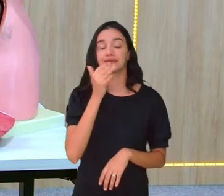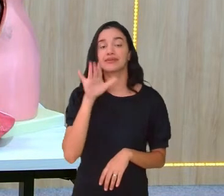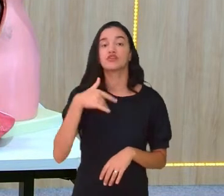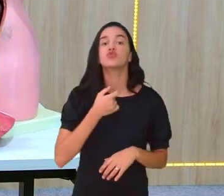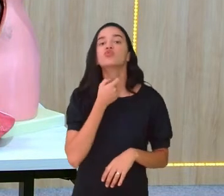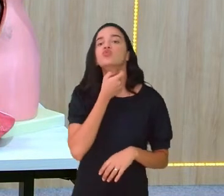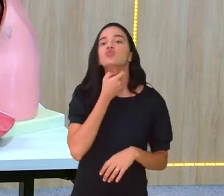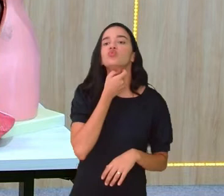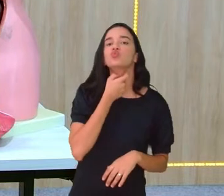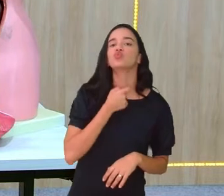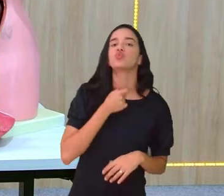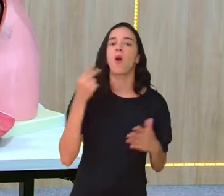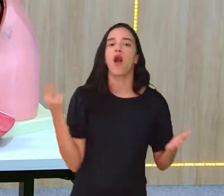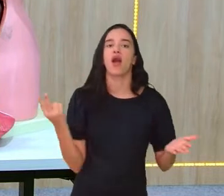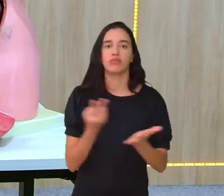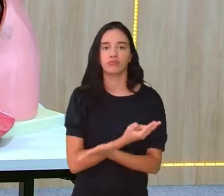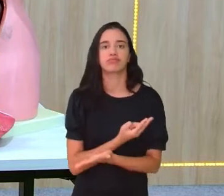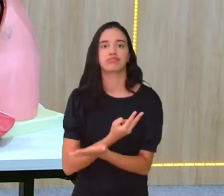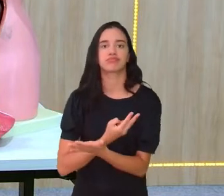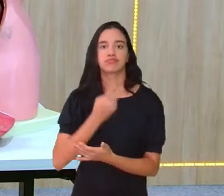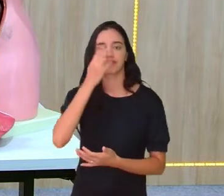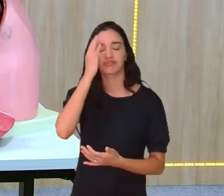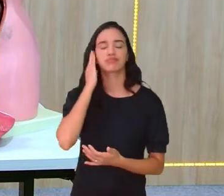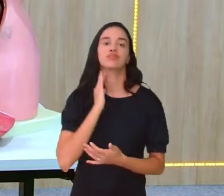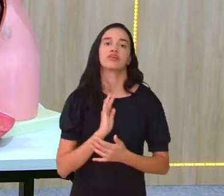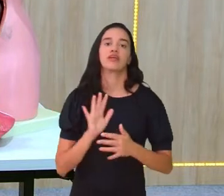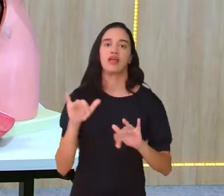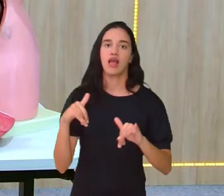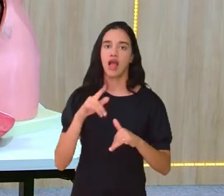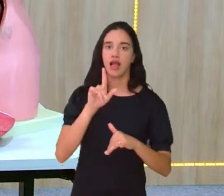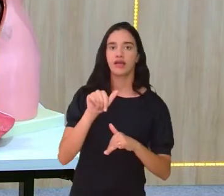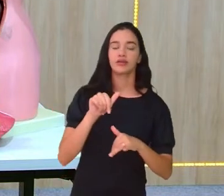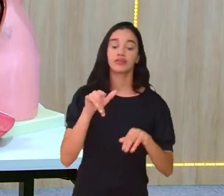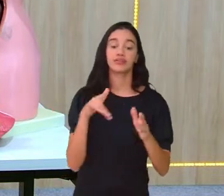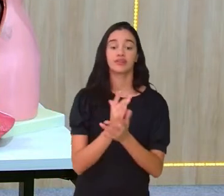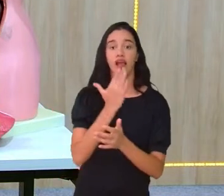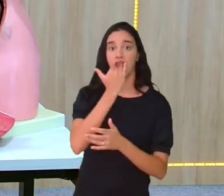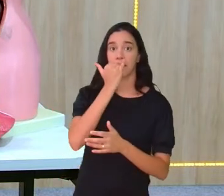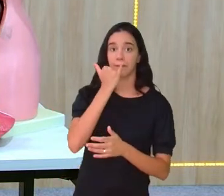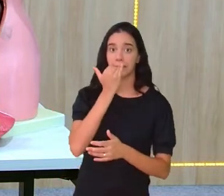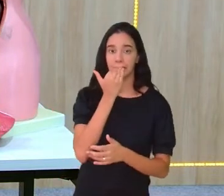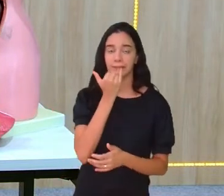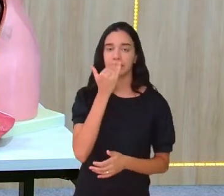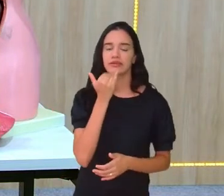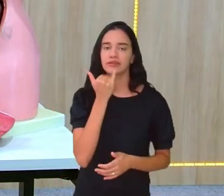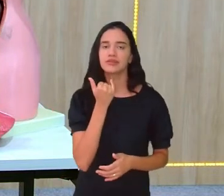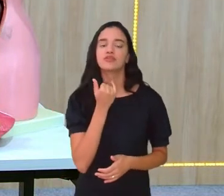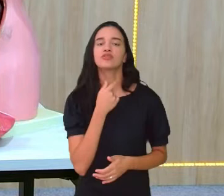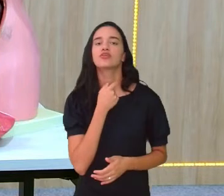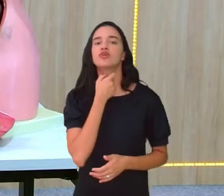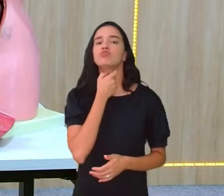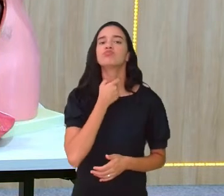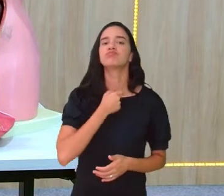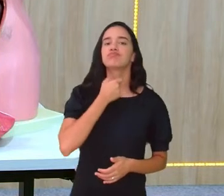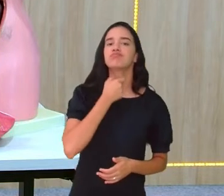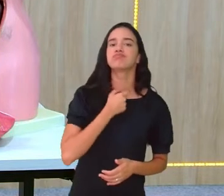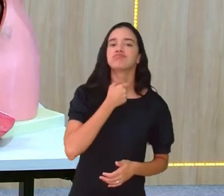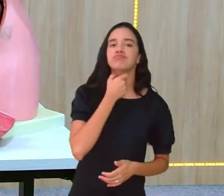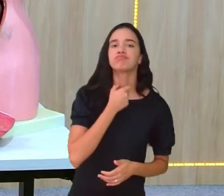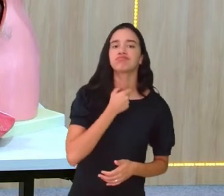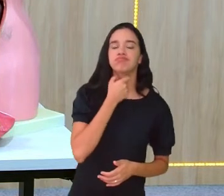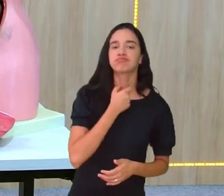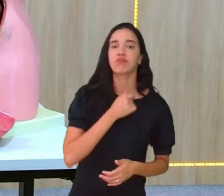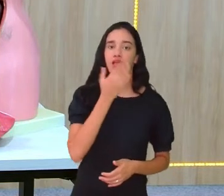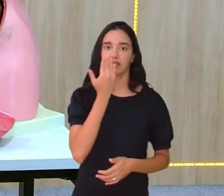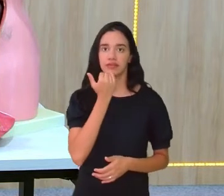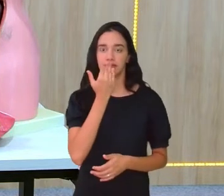tubo errado. E aí desengasgar é tirar esse alimento, né, de uma via que não é a via da